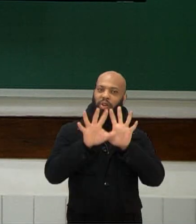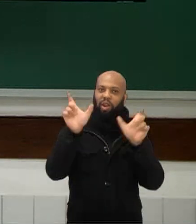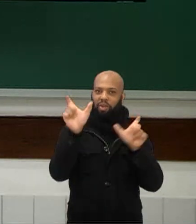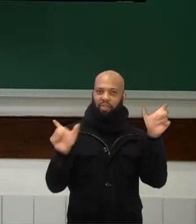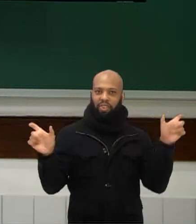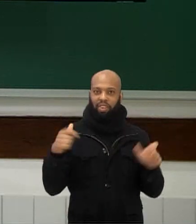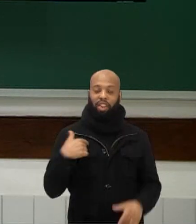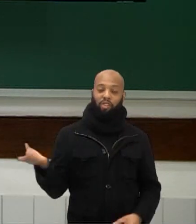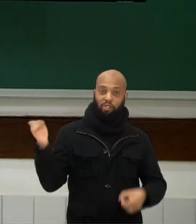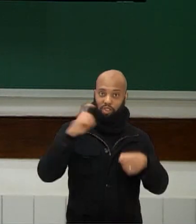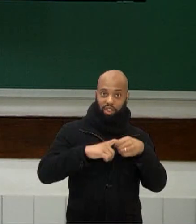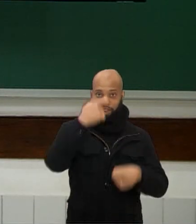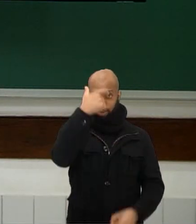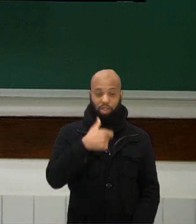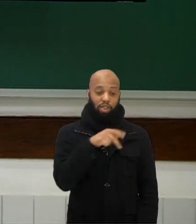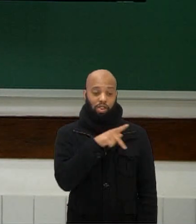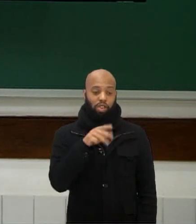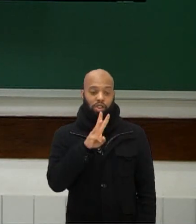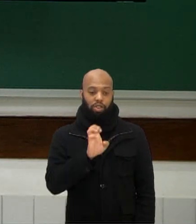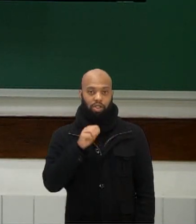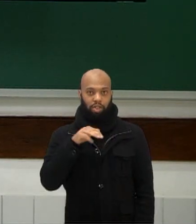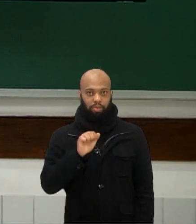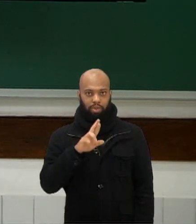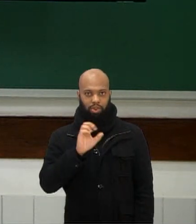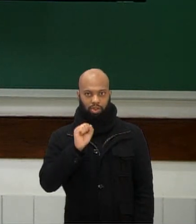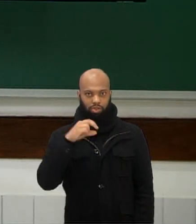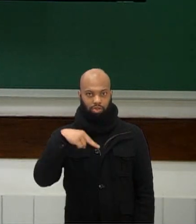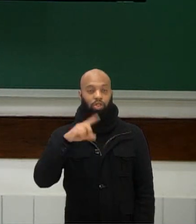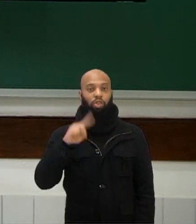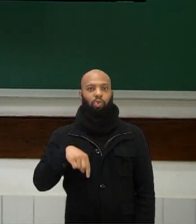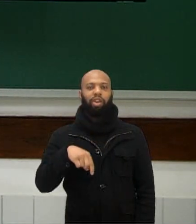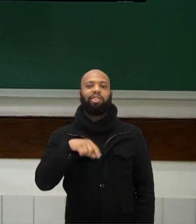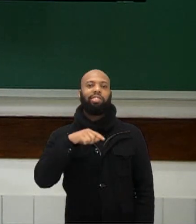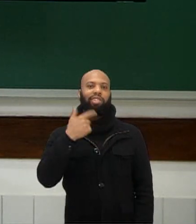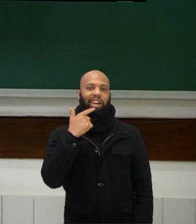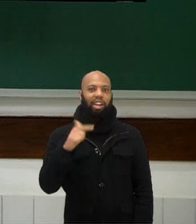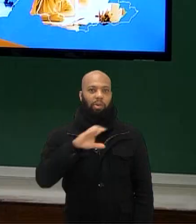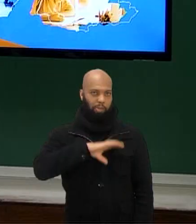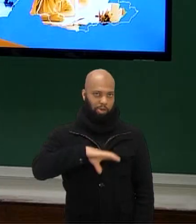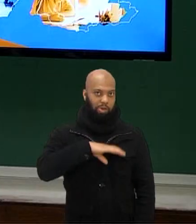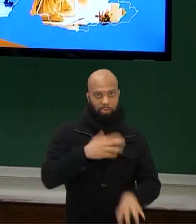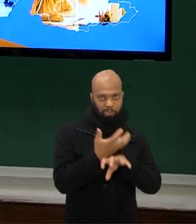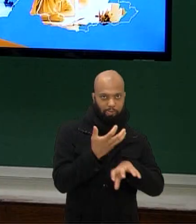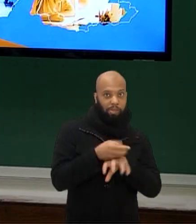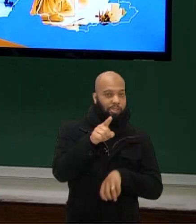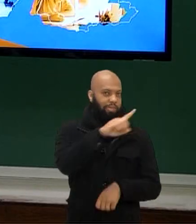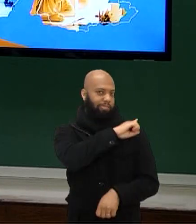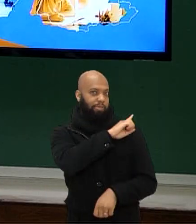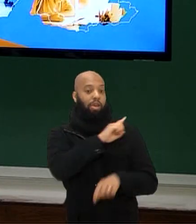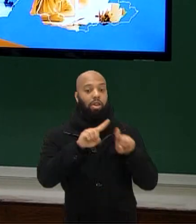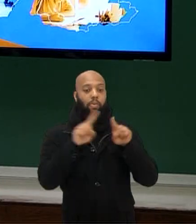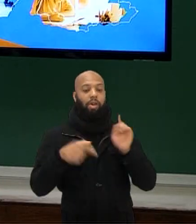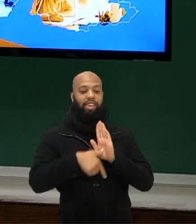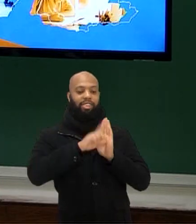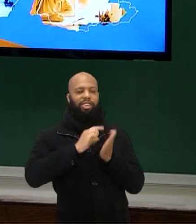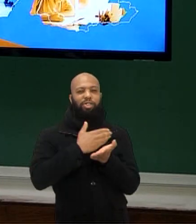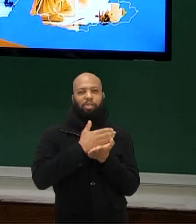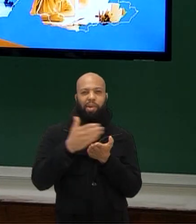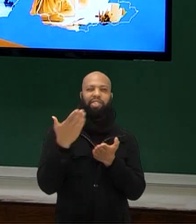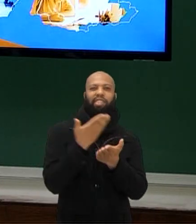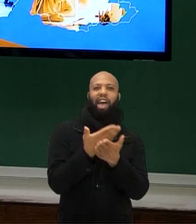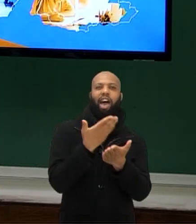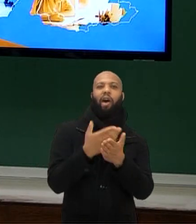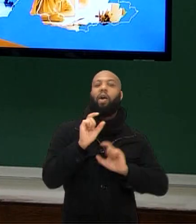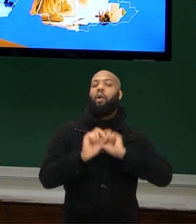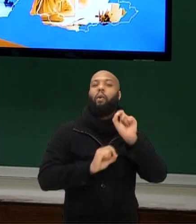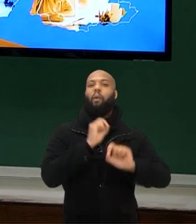Olá pessoal, estou de volta, sou o professor Emerson para trabalhar língua portuguesa com vocês que estão na primeira série. Claro que antes da gente iniciar a aula,